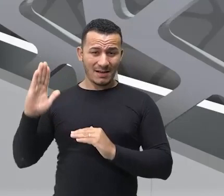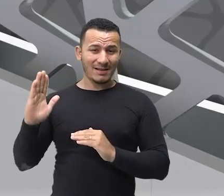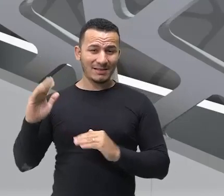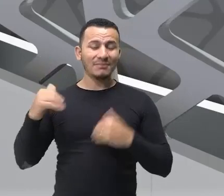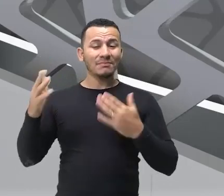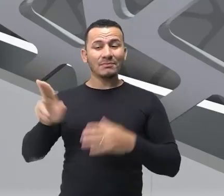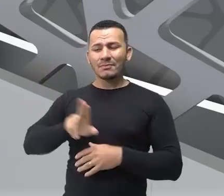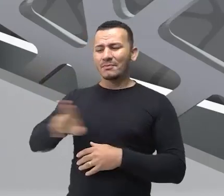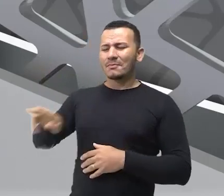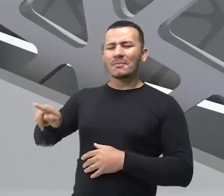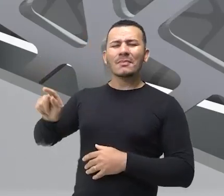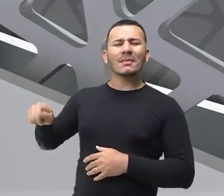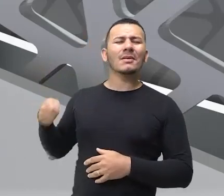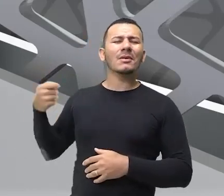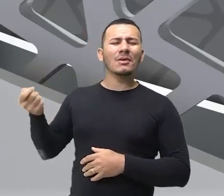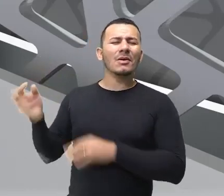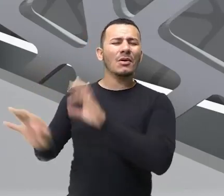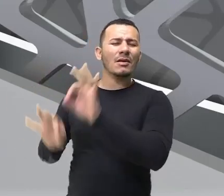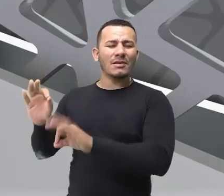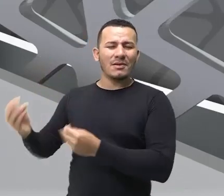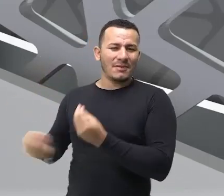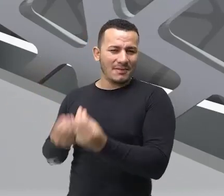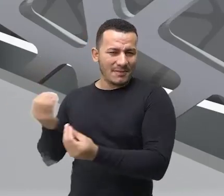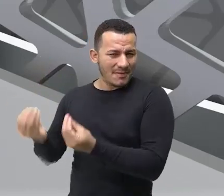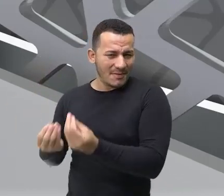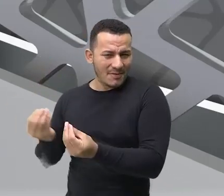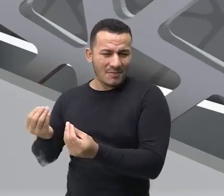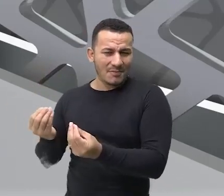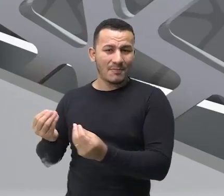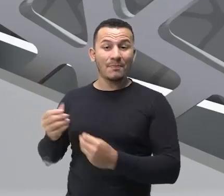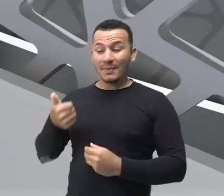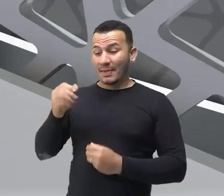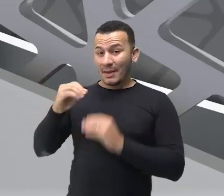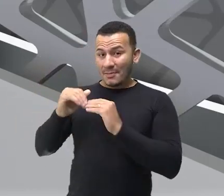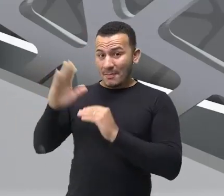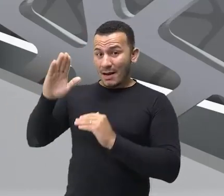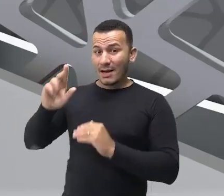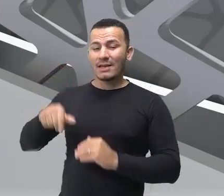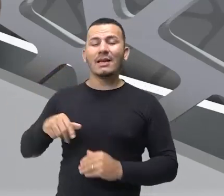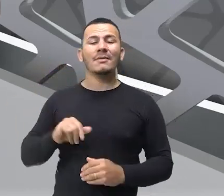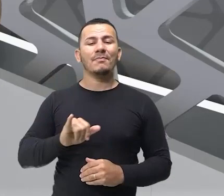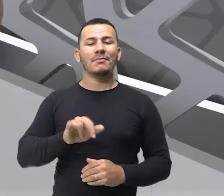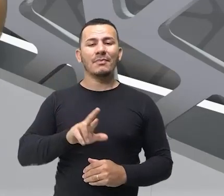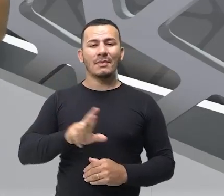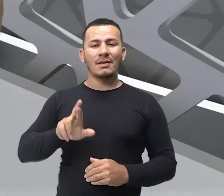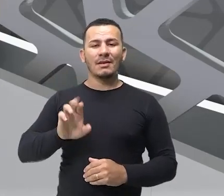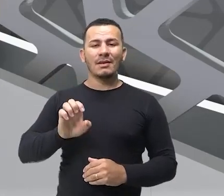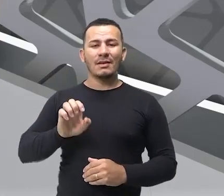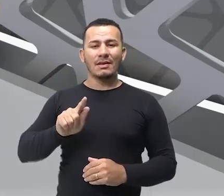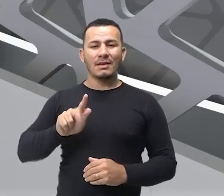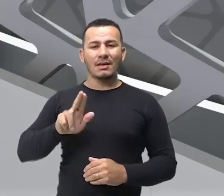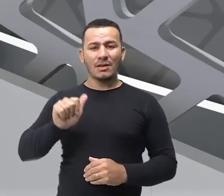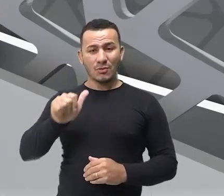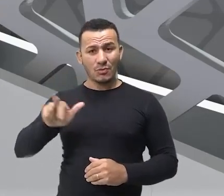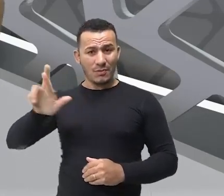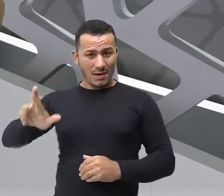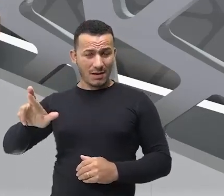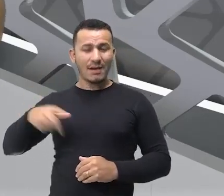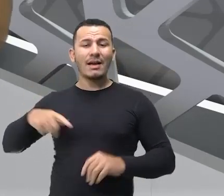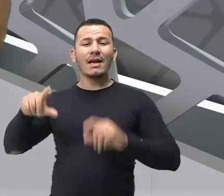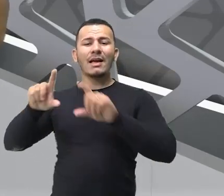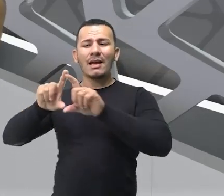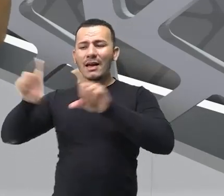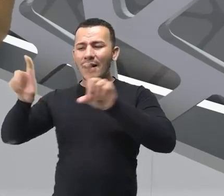gente chama essa estrofe, essa organização aí, estrofe com mais de 10 versos, de irregular, né? Então é uma